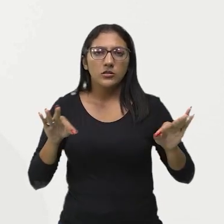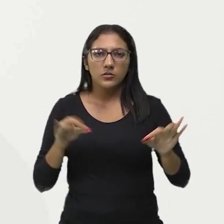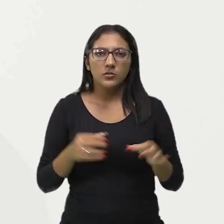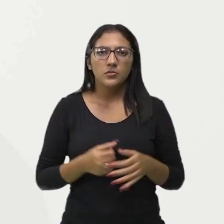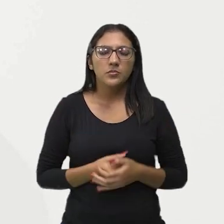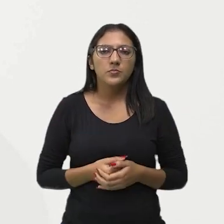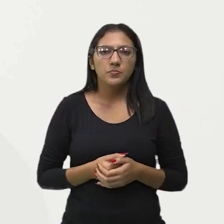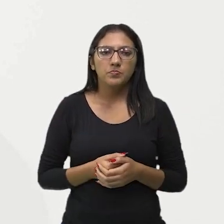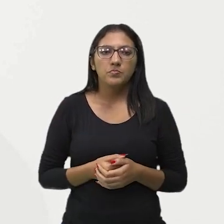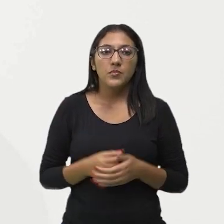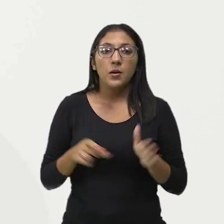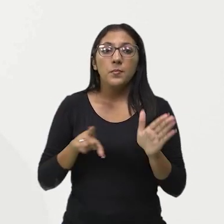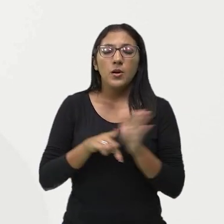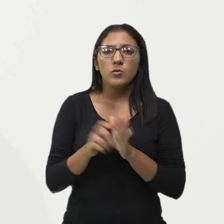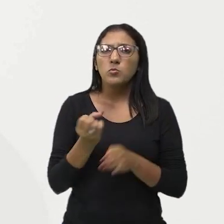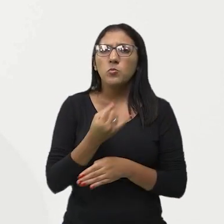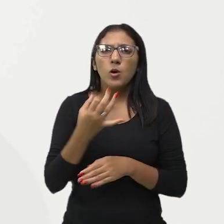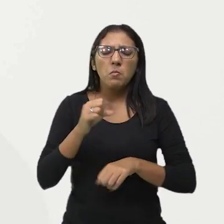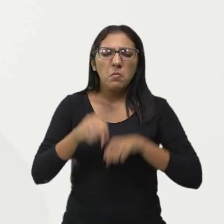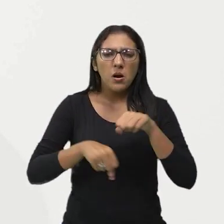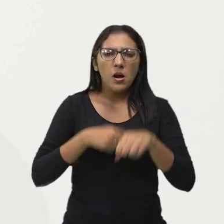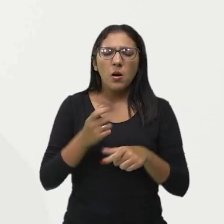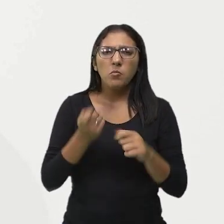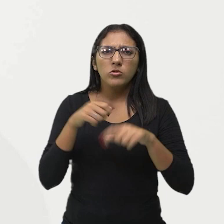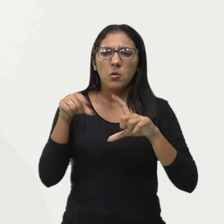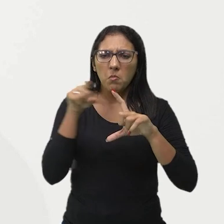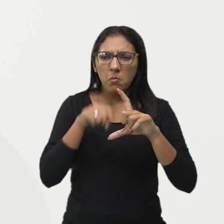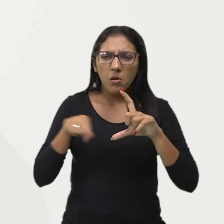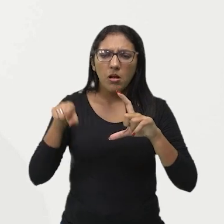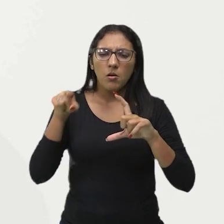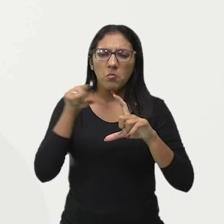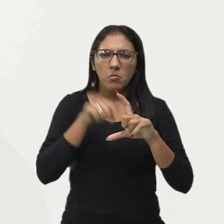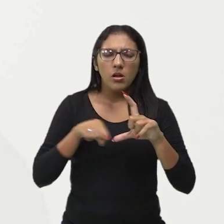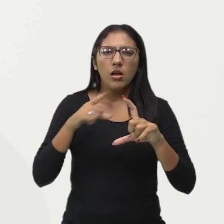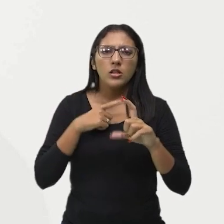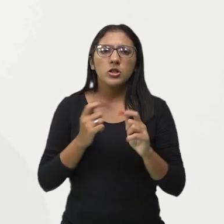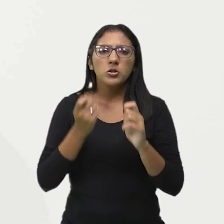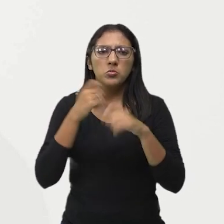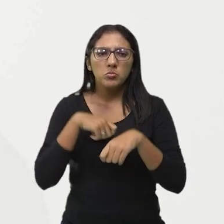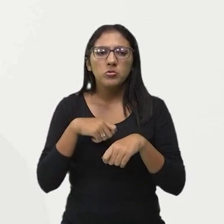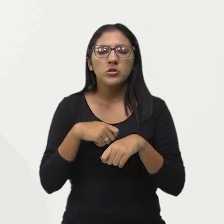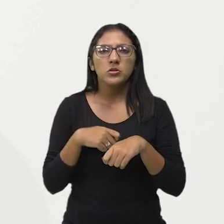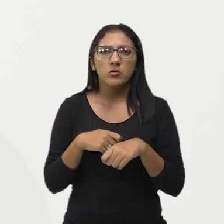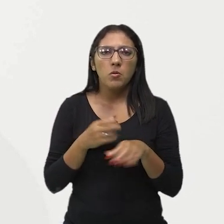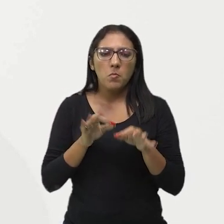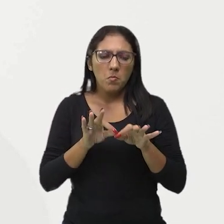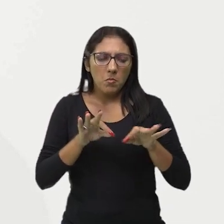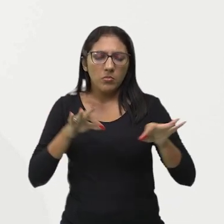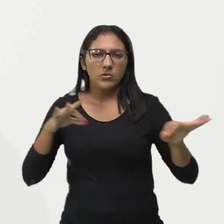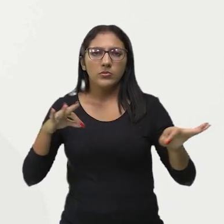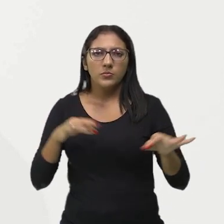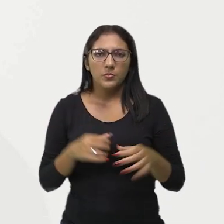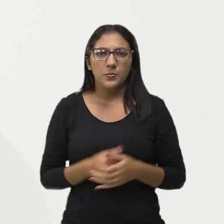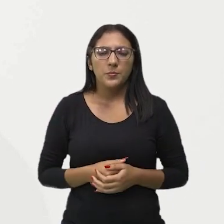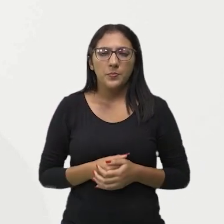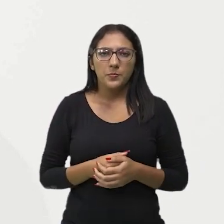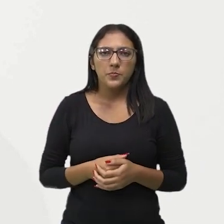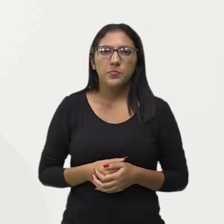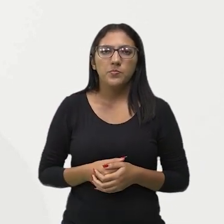frente para percorrer essa distância? Bom, pessoal, ele te falou, tem duas informações aqui, ó. Ele diz para você, ó,